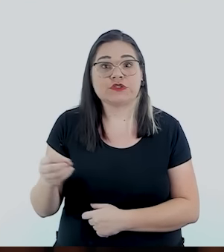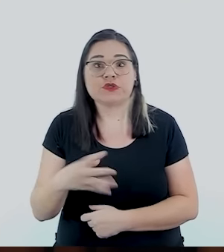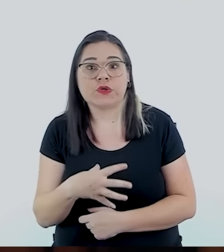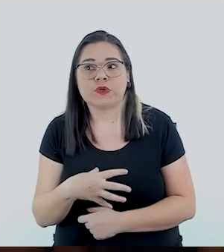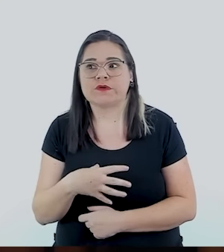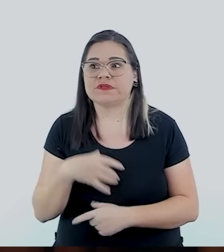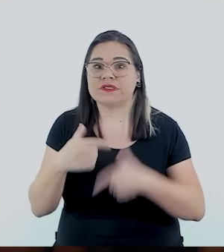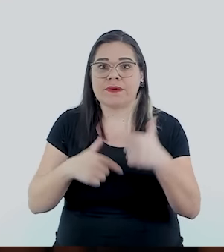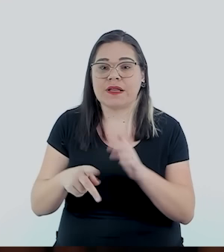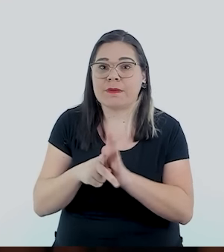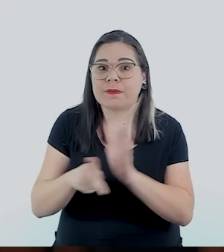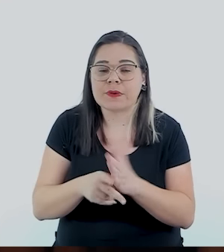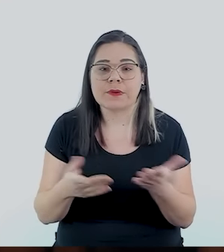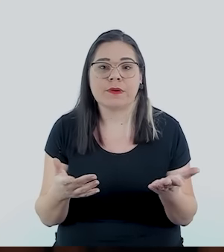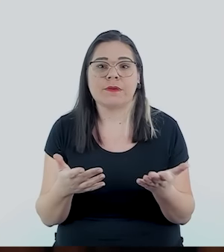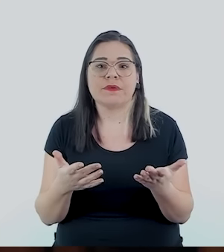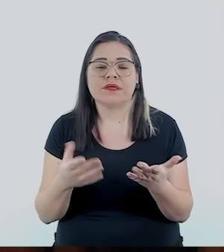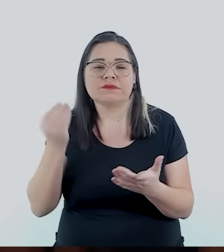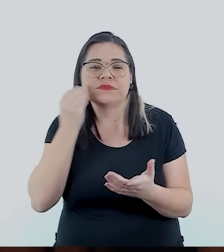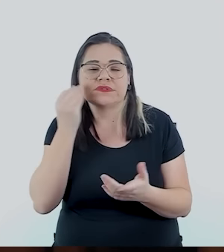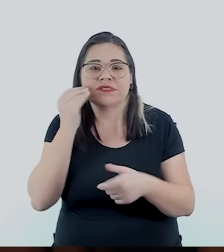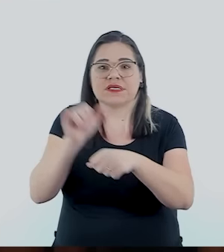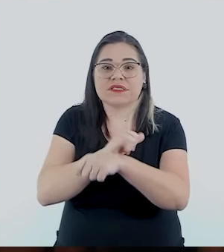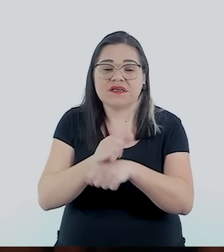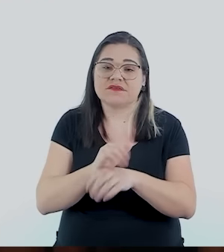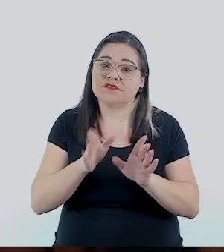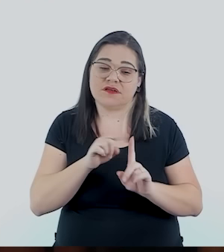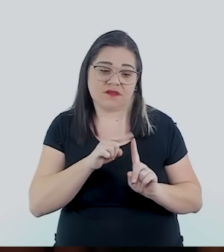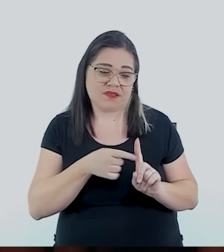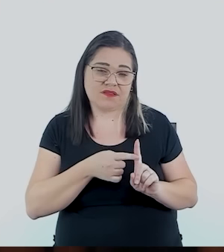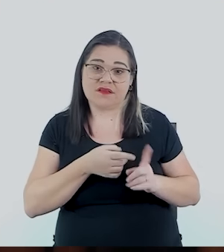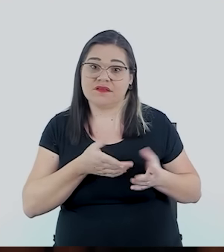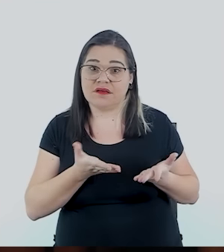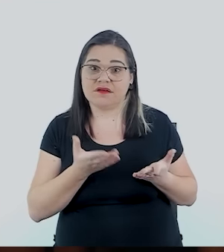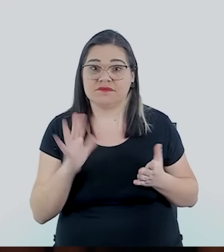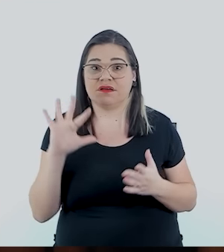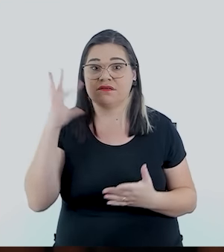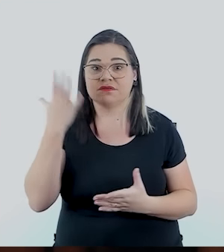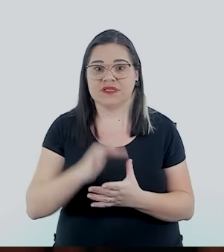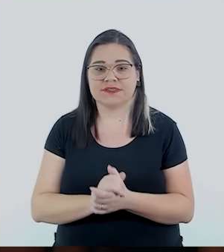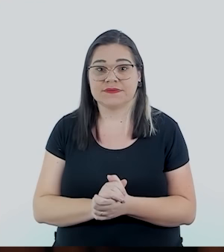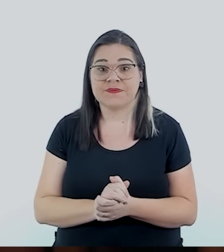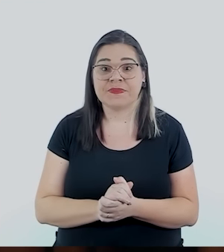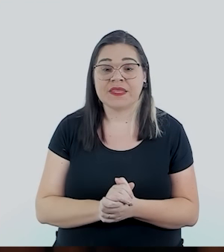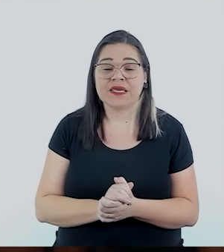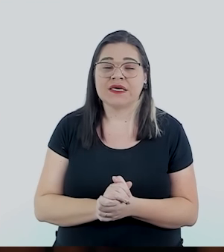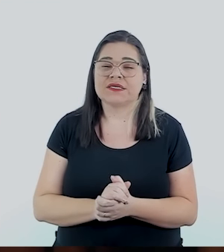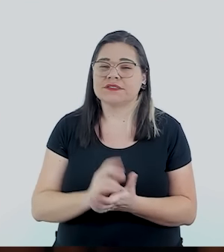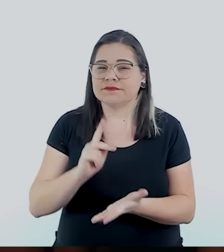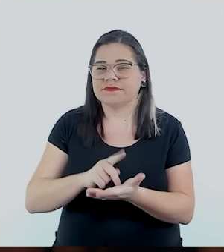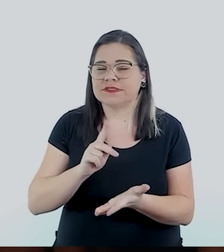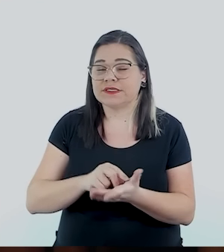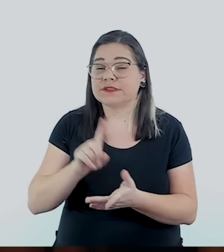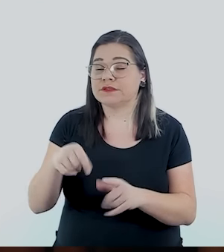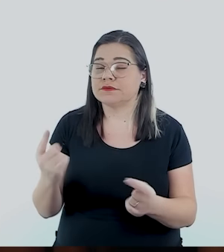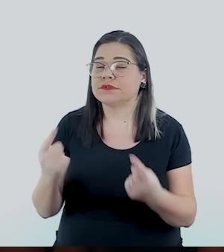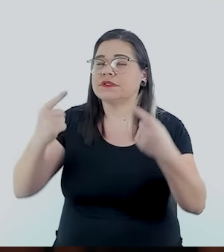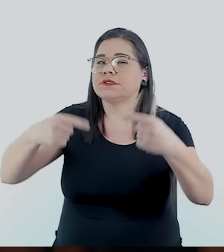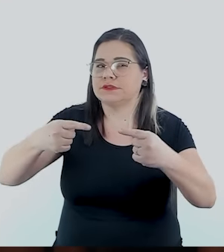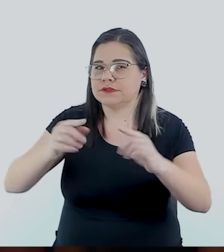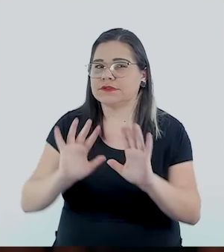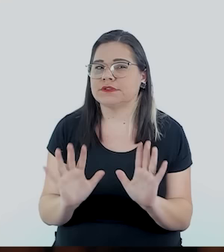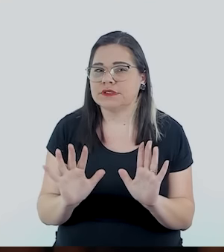trabalhar por conta própria de buscar alternativas na verdade desde a maternidade muitas vezes né então realmente é é é bem desafiador